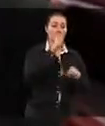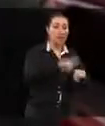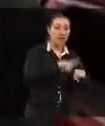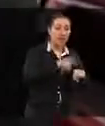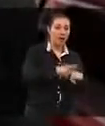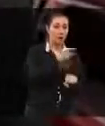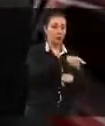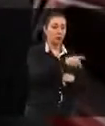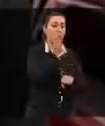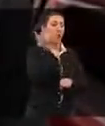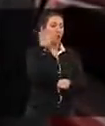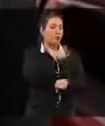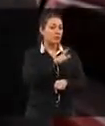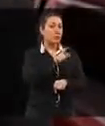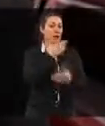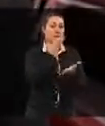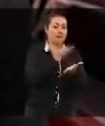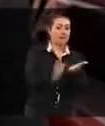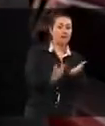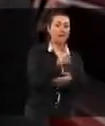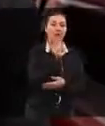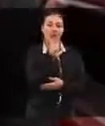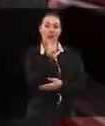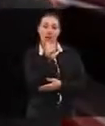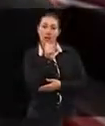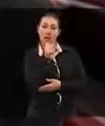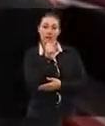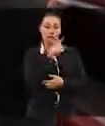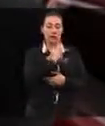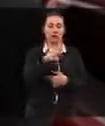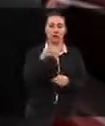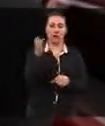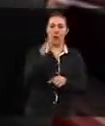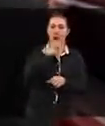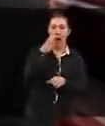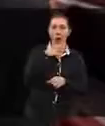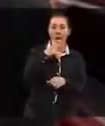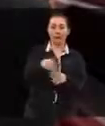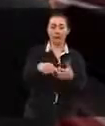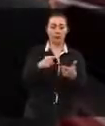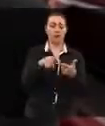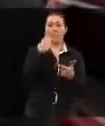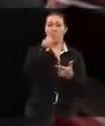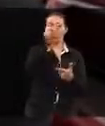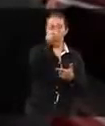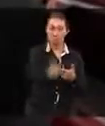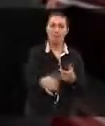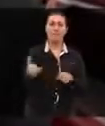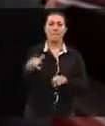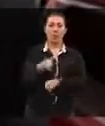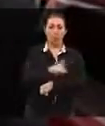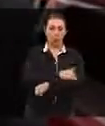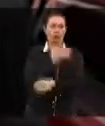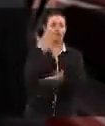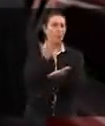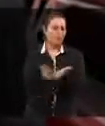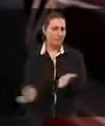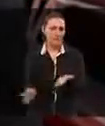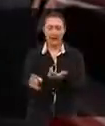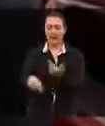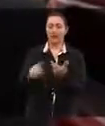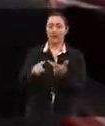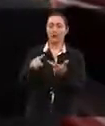Umas pessoas perdem mais líquidos no início, né, normalmente que é o que acontece. Outras já começam a perder